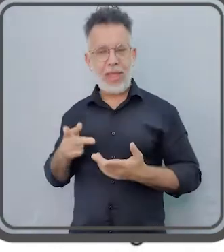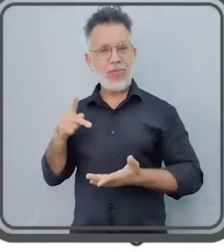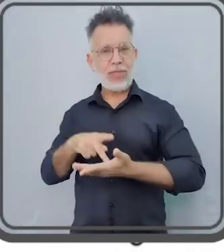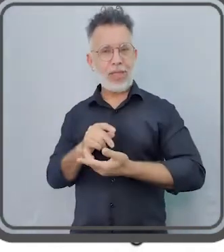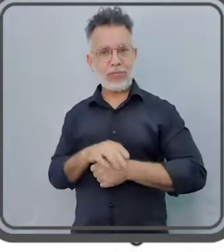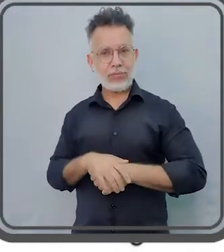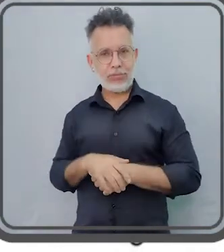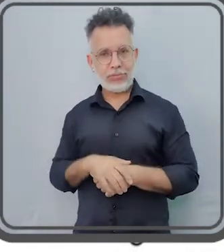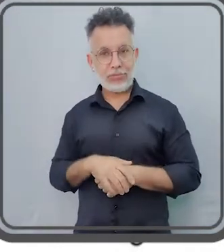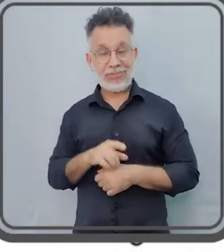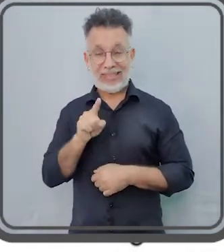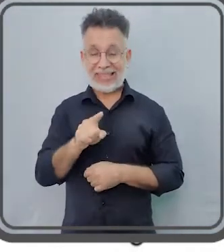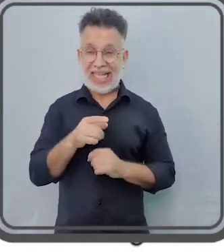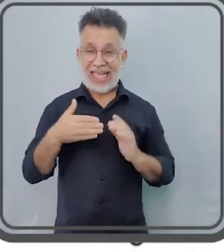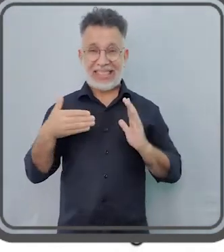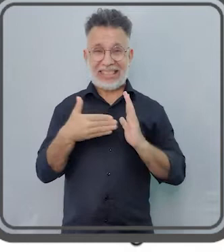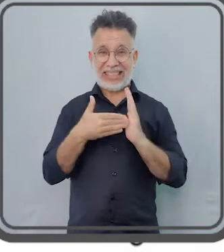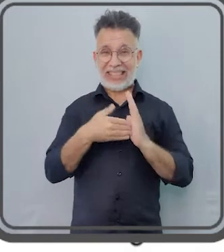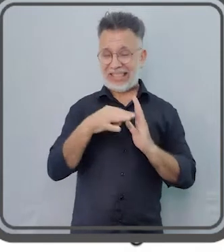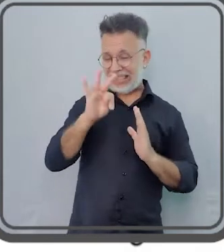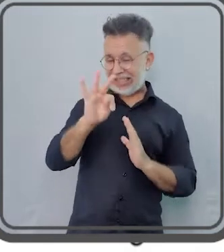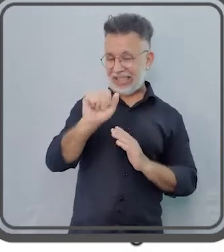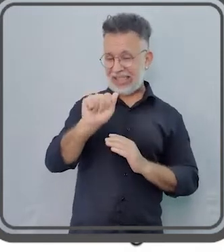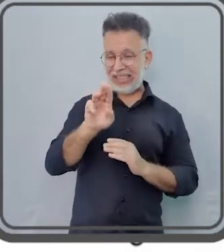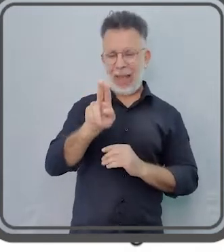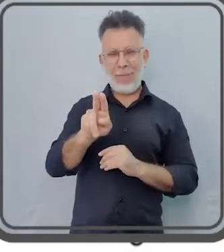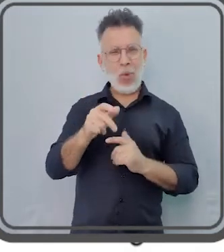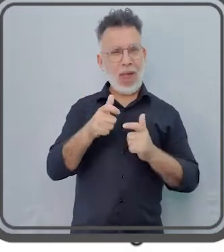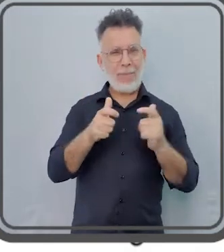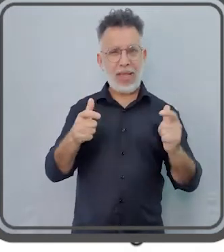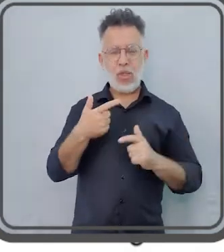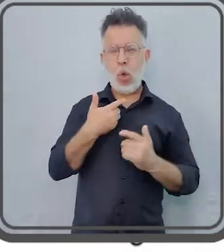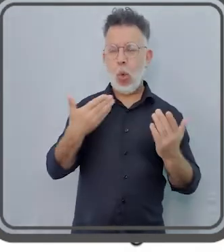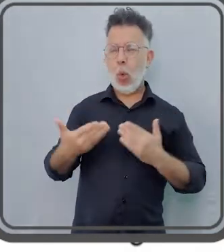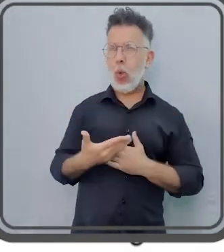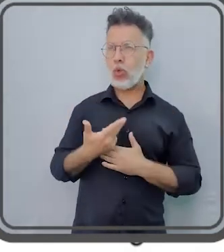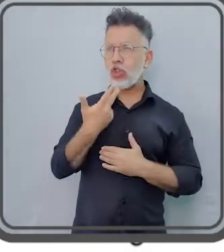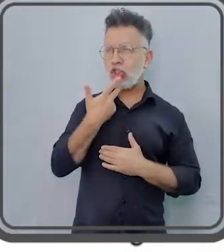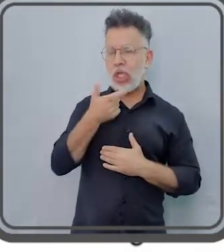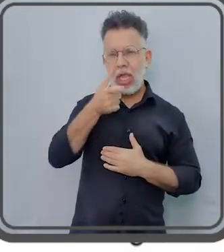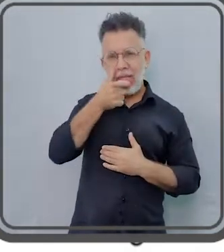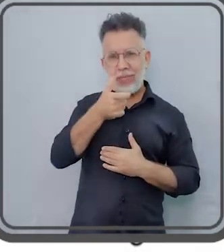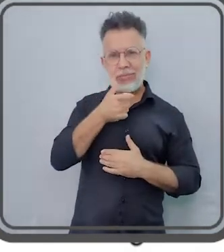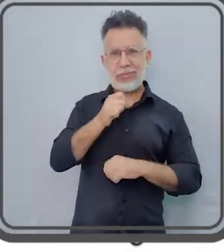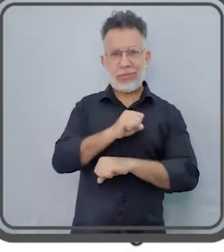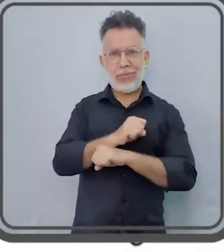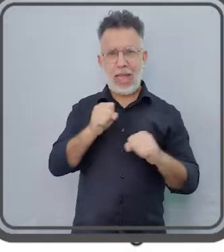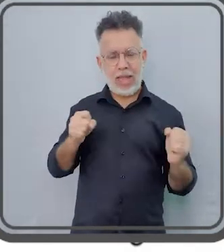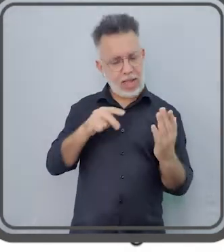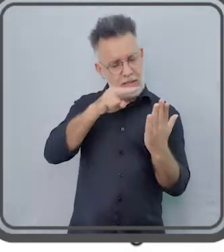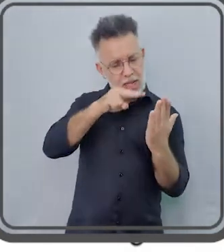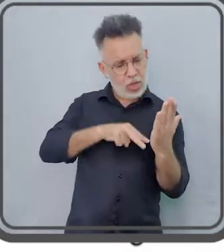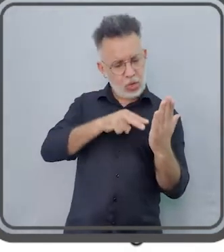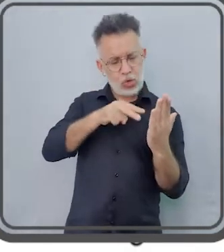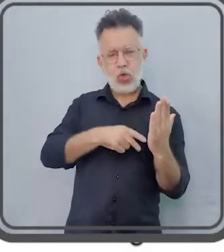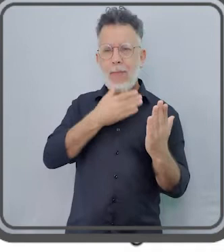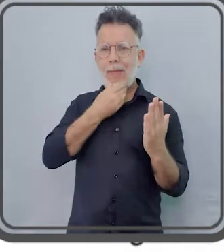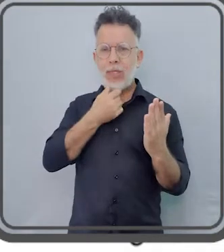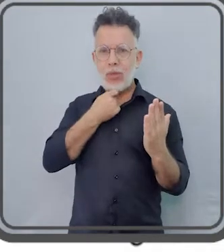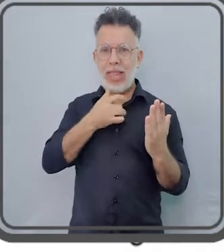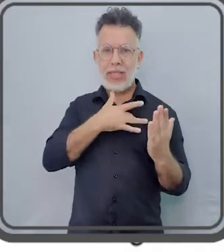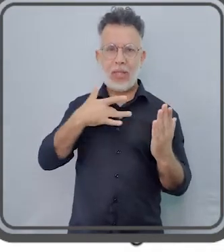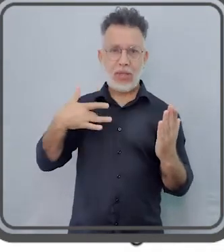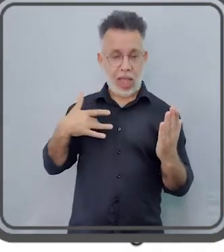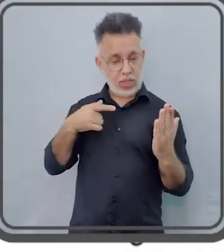tabu ele é imenso. Hoje cedo eu li um texto no Masculinidade Saudável. Eu gosto demais do conteúdo que eles produzem. Ah, eles são